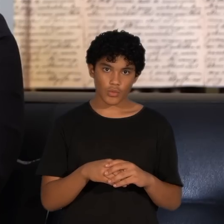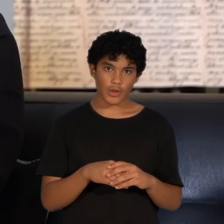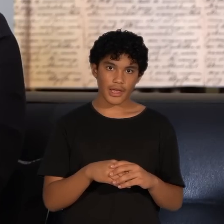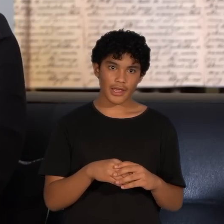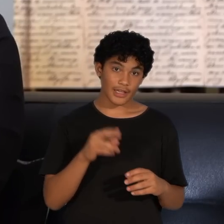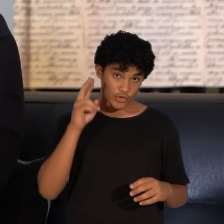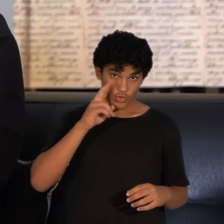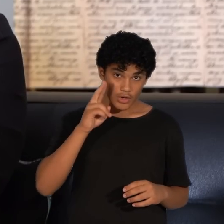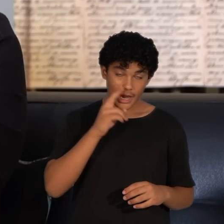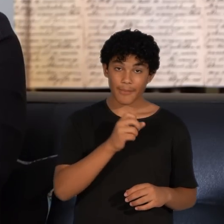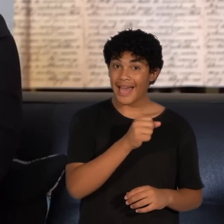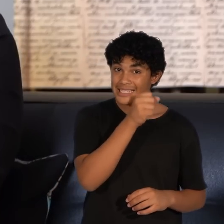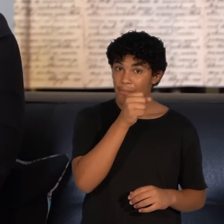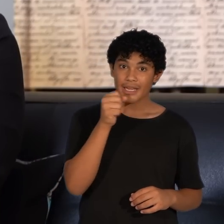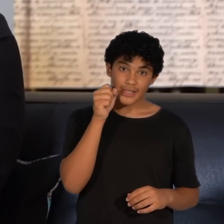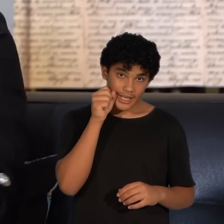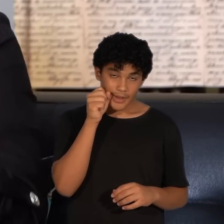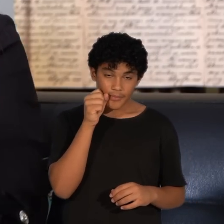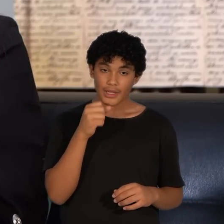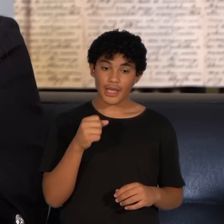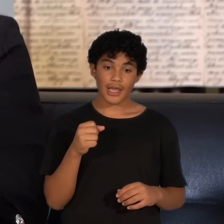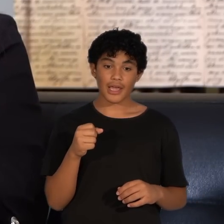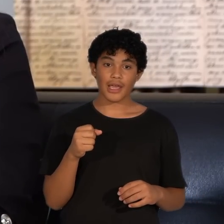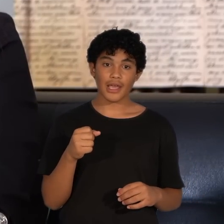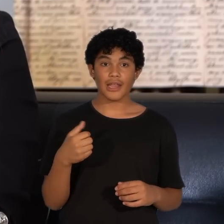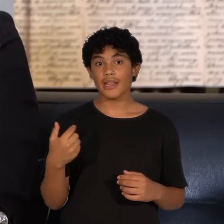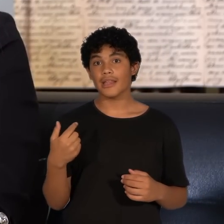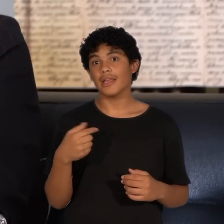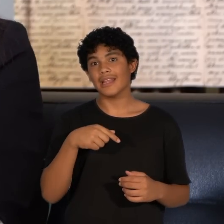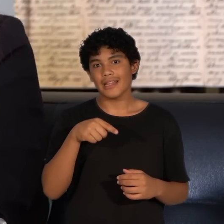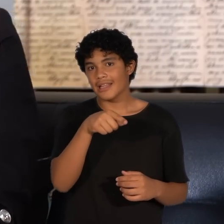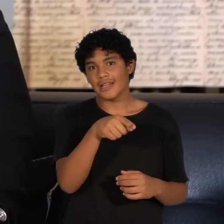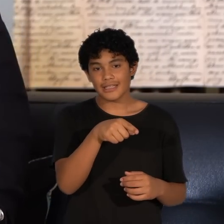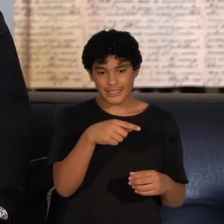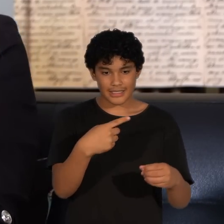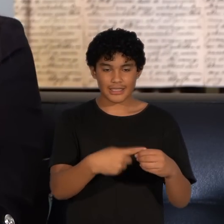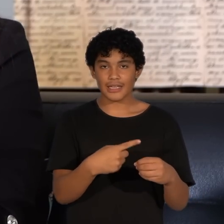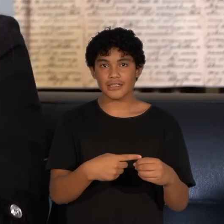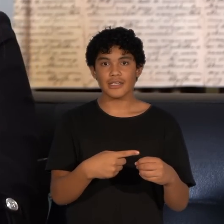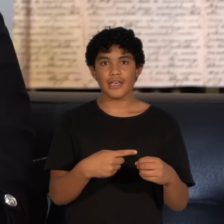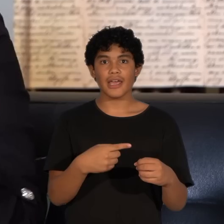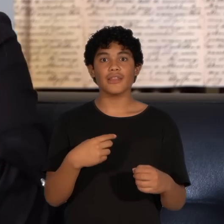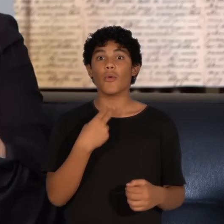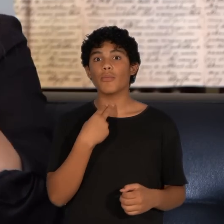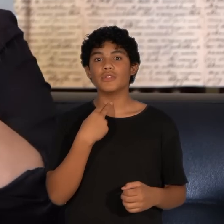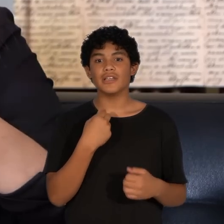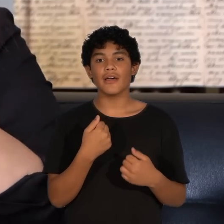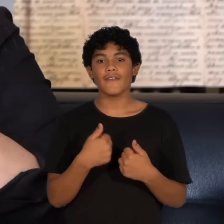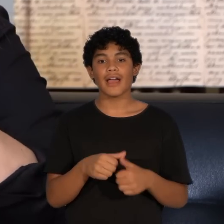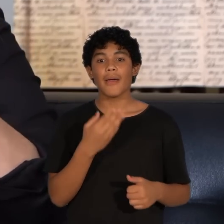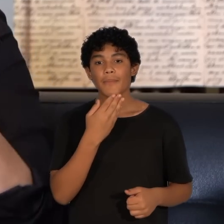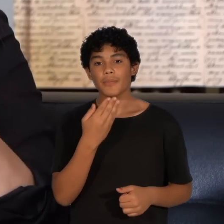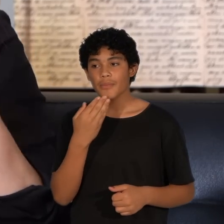samaritana estava ali, naquela época, eles não podiam pedir favores um para o outro, ou não poderiam